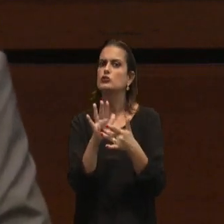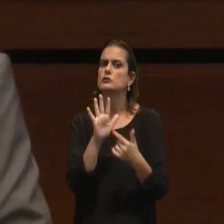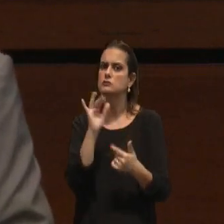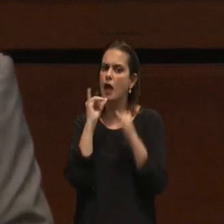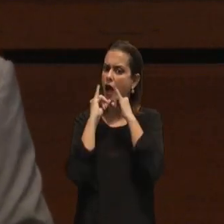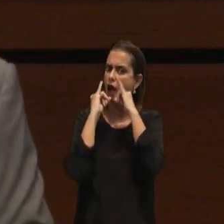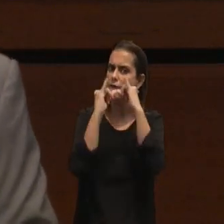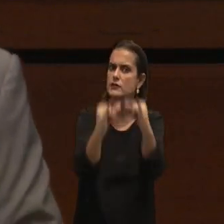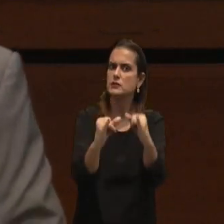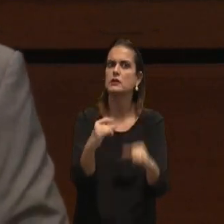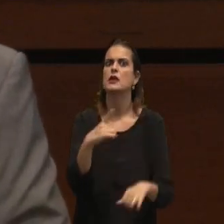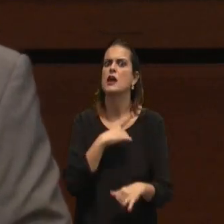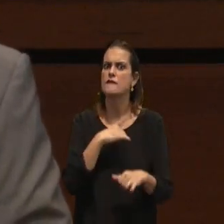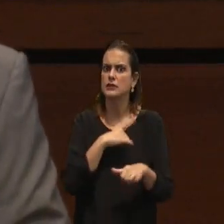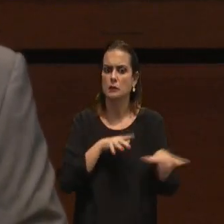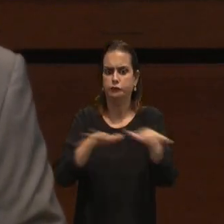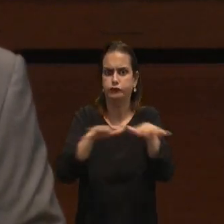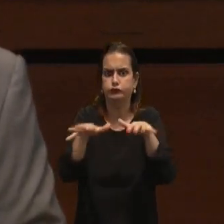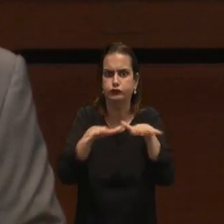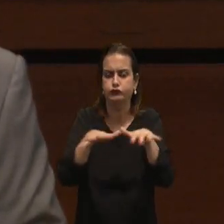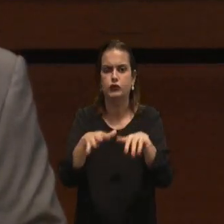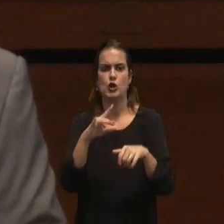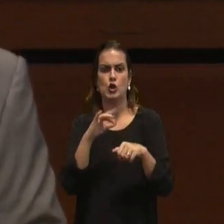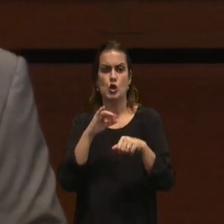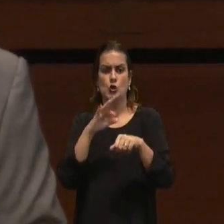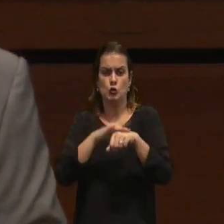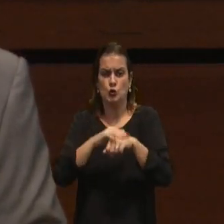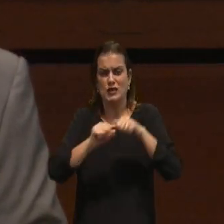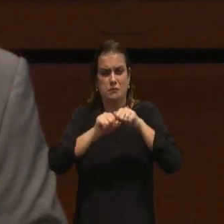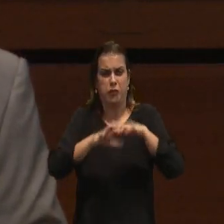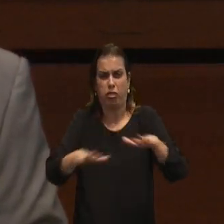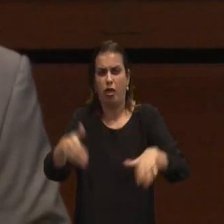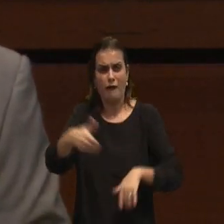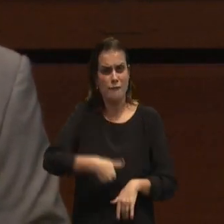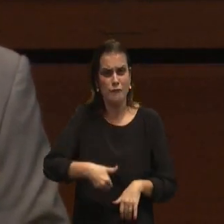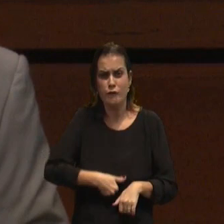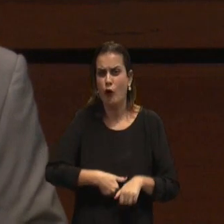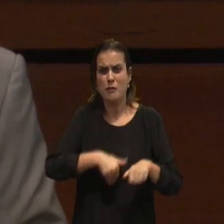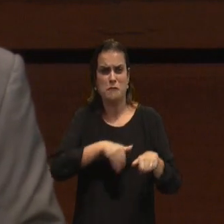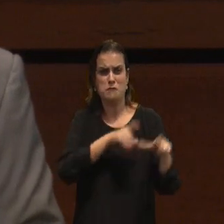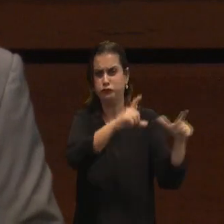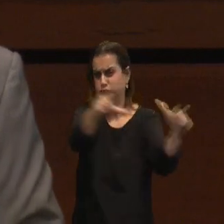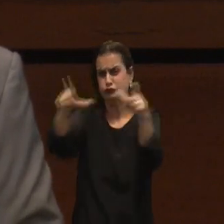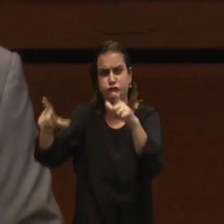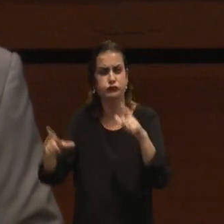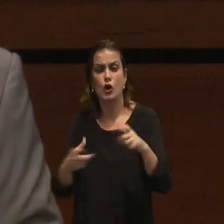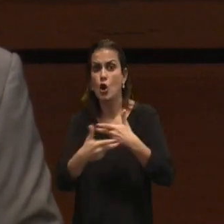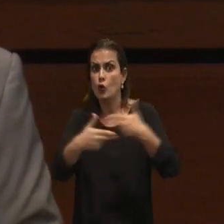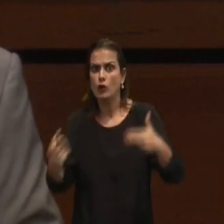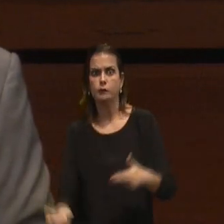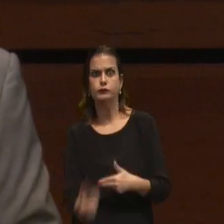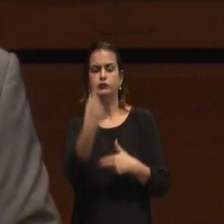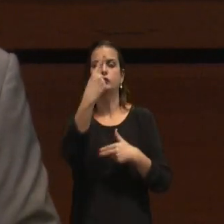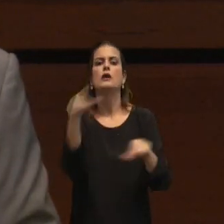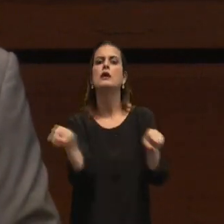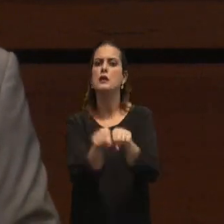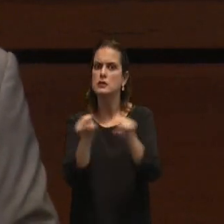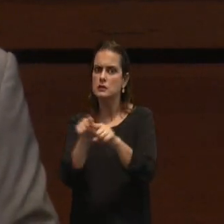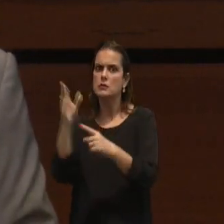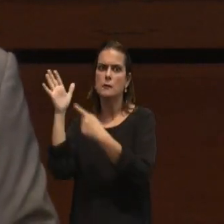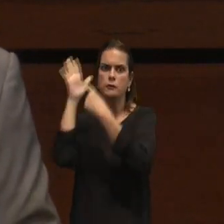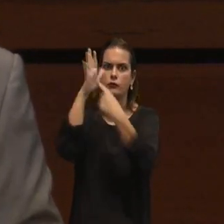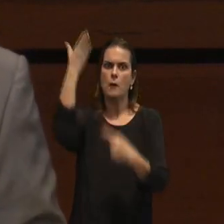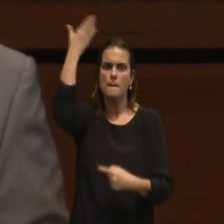discípulos: haverá grandes terremotos, epidemias e fome em vários lugares, coisas espantosas e também grandes sinais